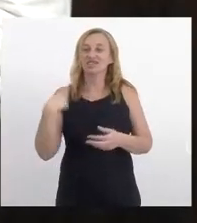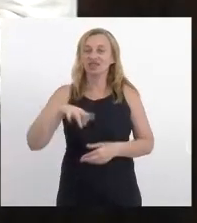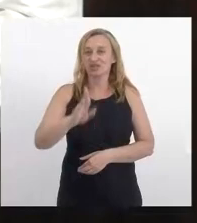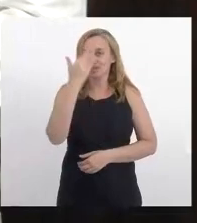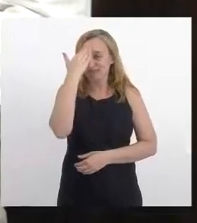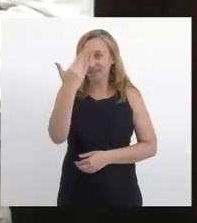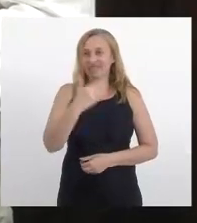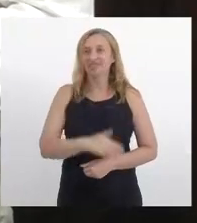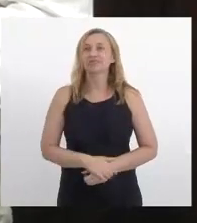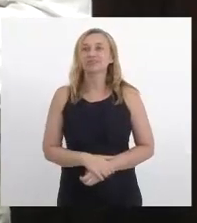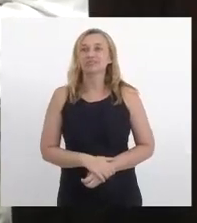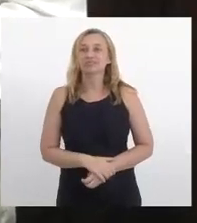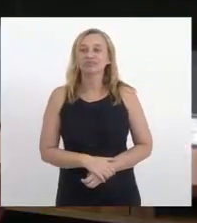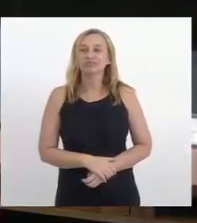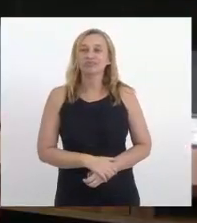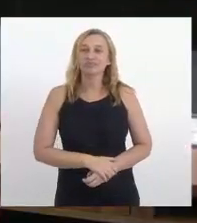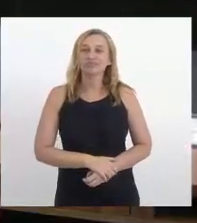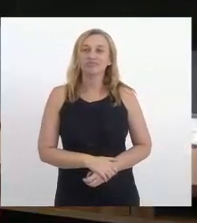obrigado.